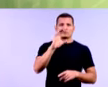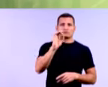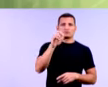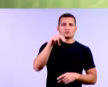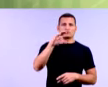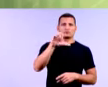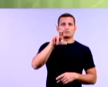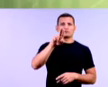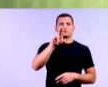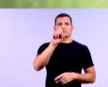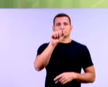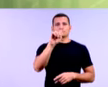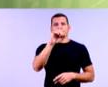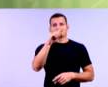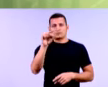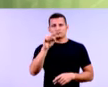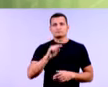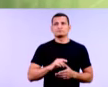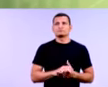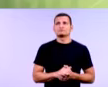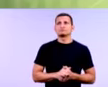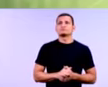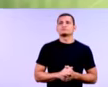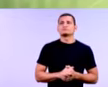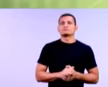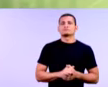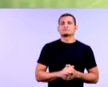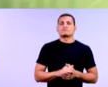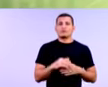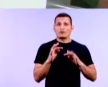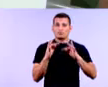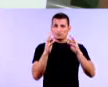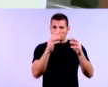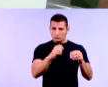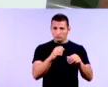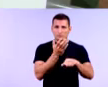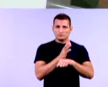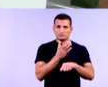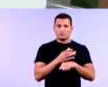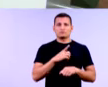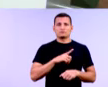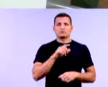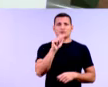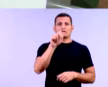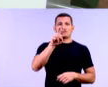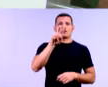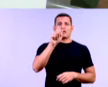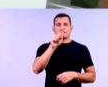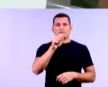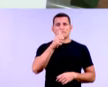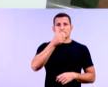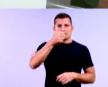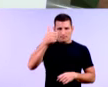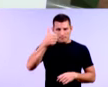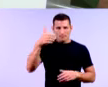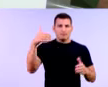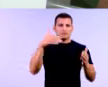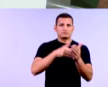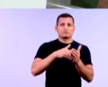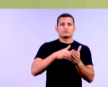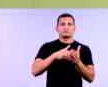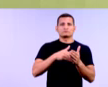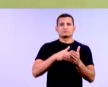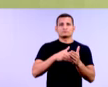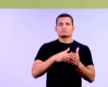no AVA até o dia da prova, certo? Desde a primeira até a última, tá? Ok. Então, tenham todos